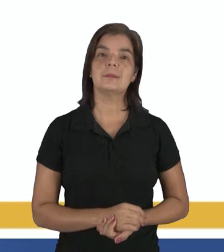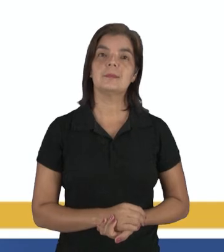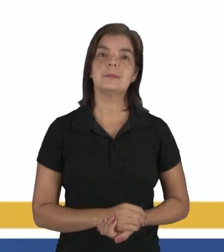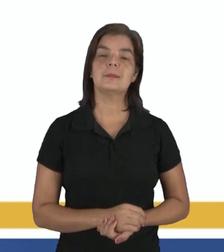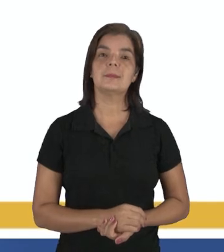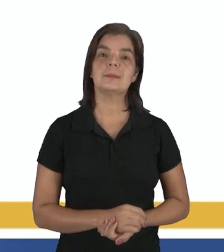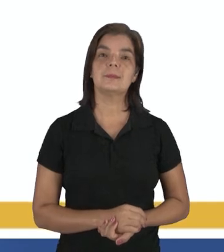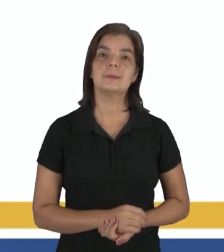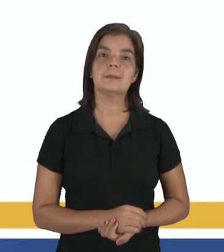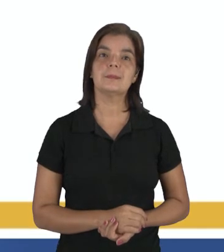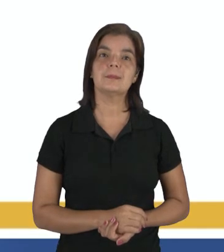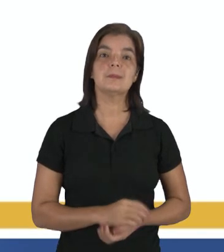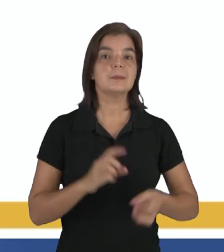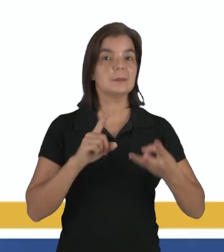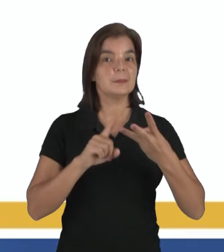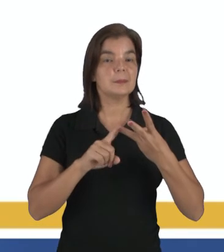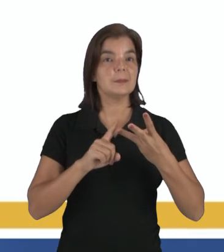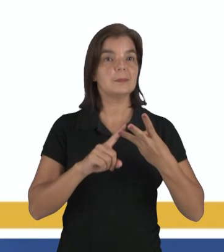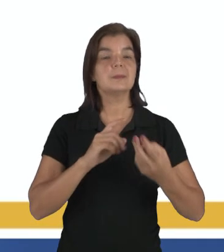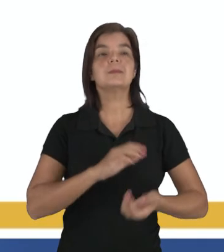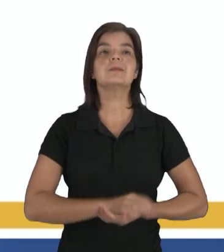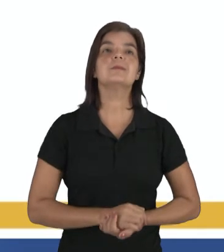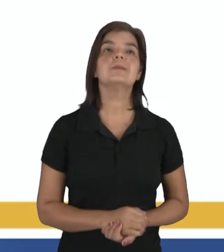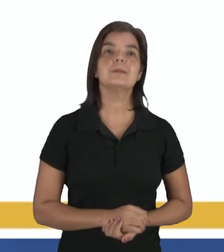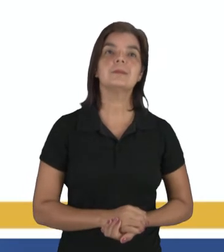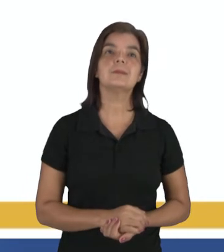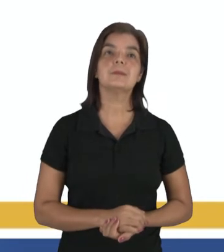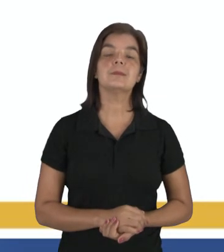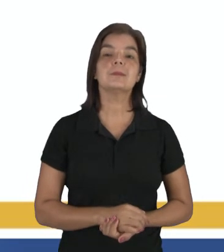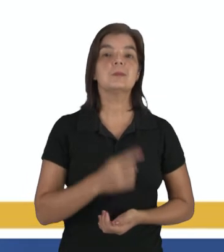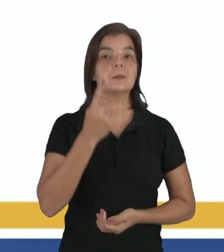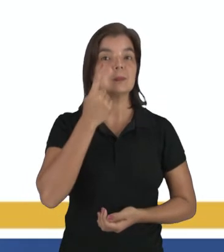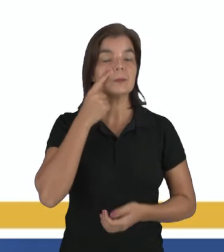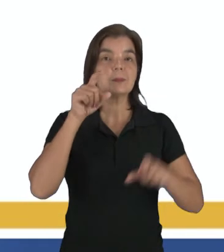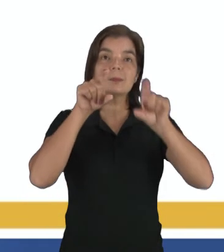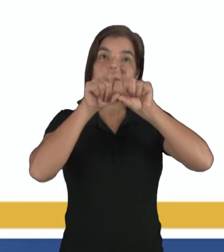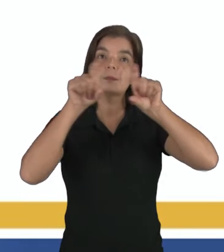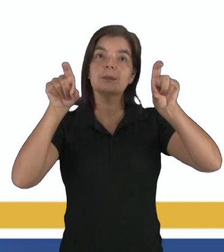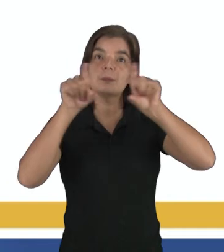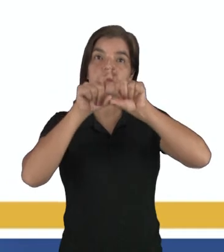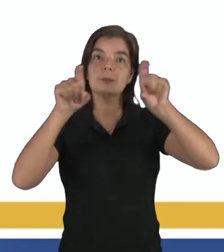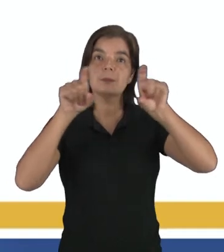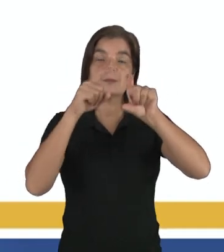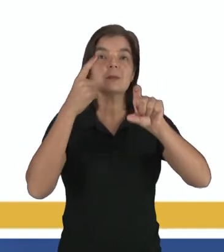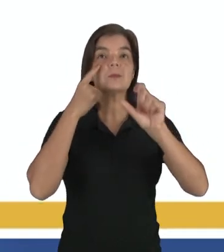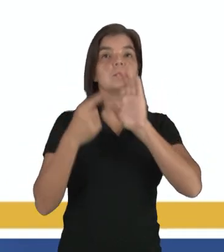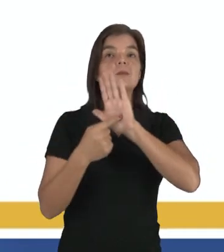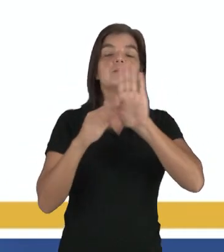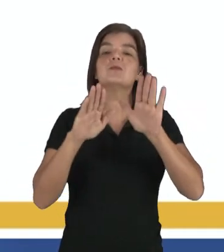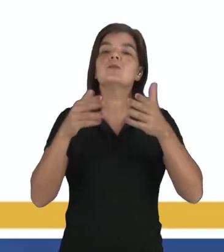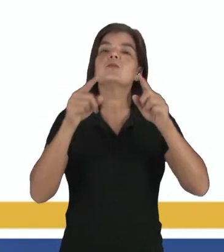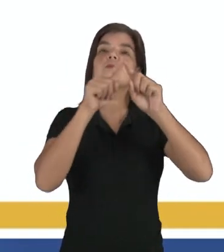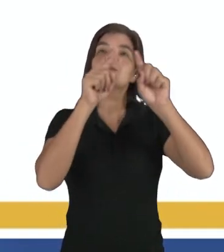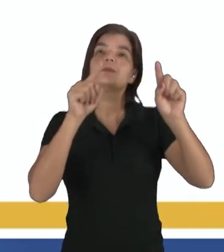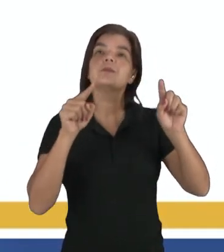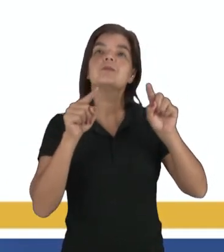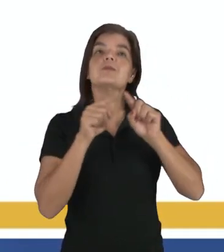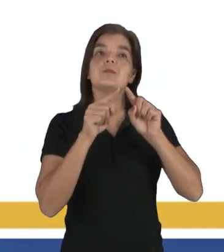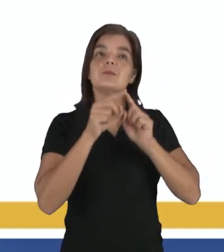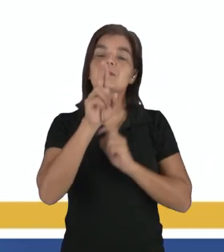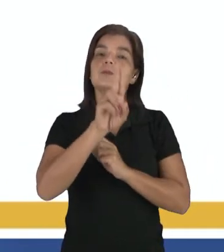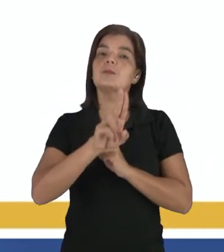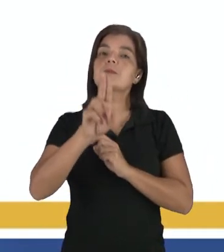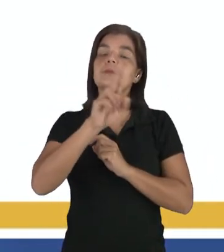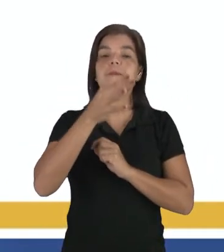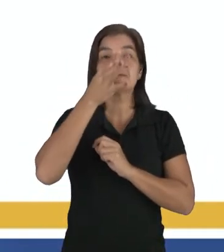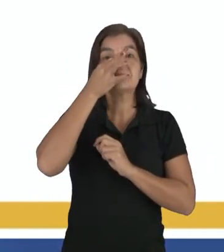italiano. Very good. Vamos lá para a questão 2. Observe a tirinha abaixo e identifique em